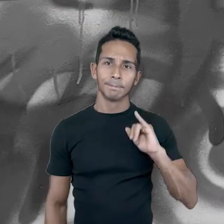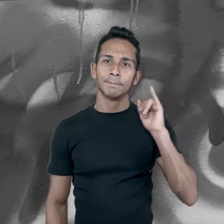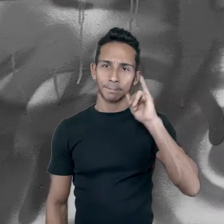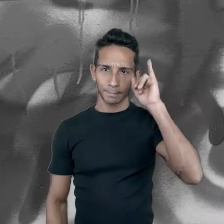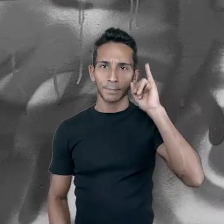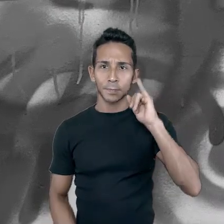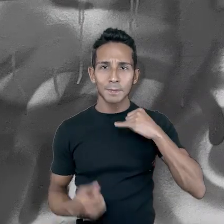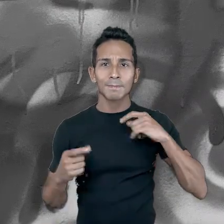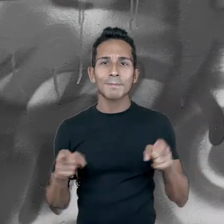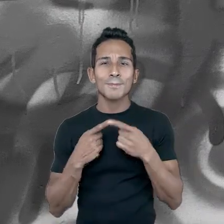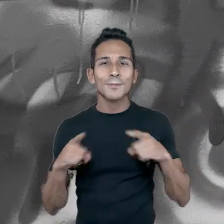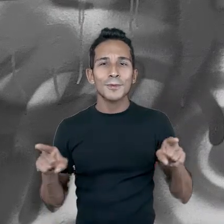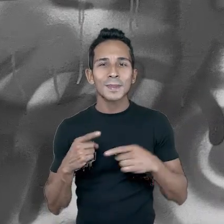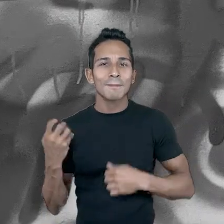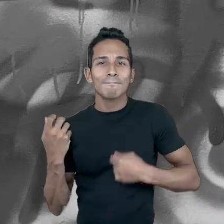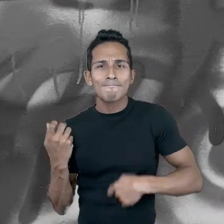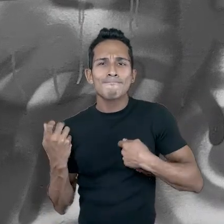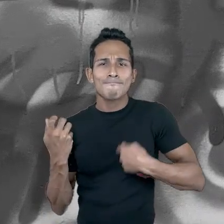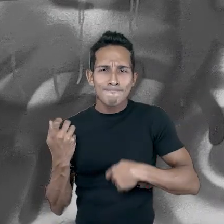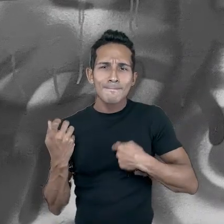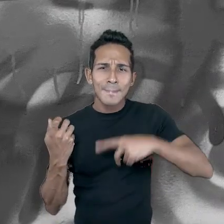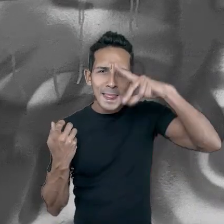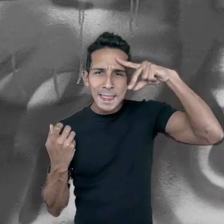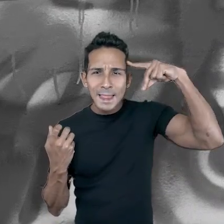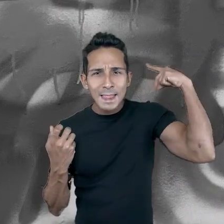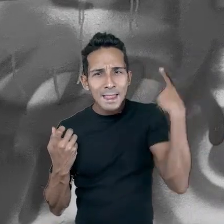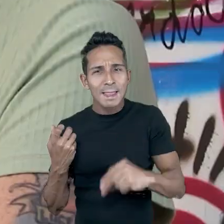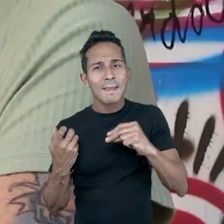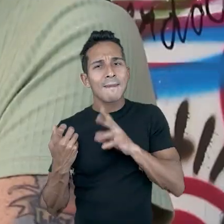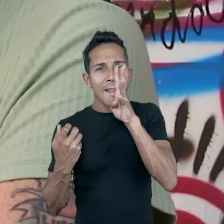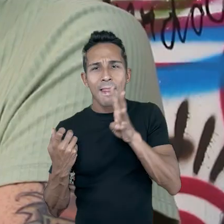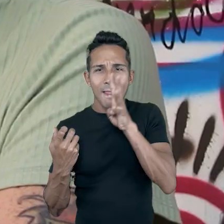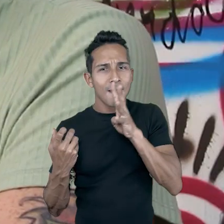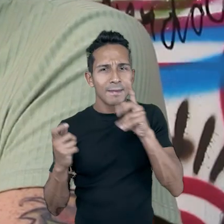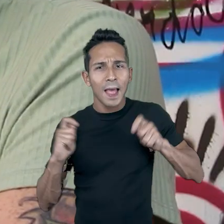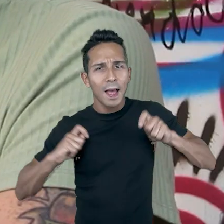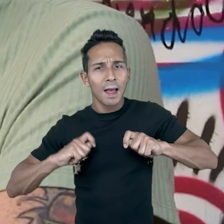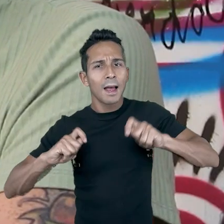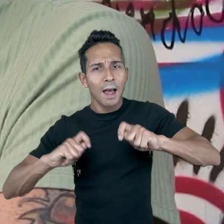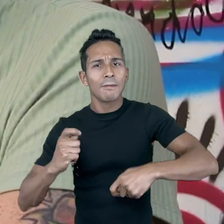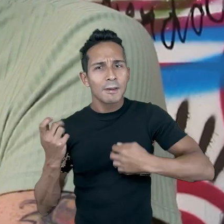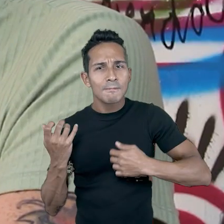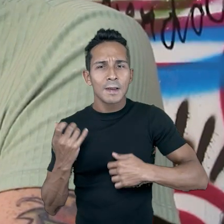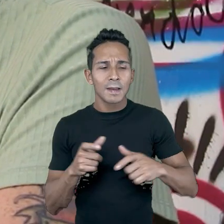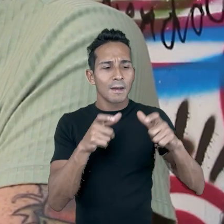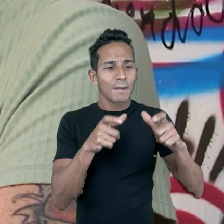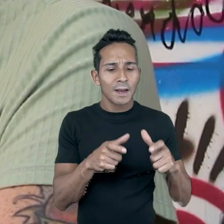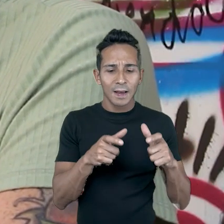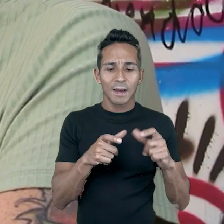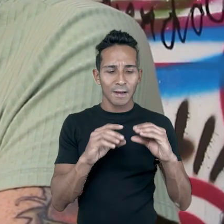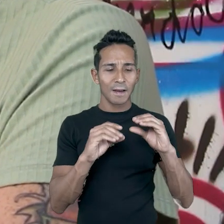foi importante, assim, porque foi feito fiz muita música de uma maneira muito de guerrilha mesmo, assim, sabe? Do jeito que dava